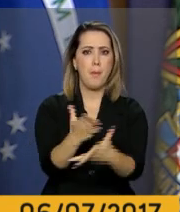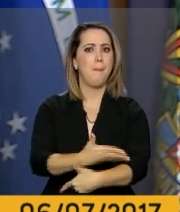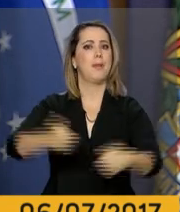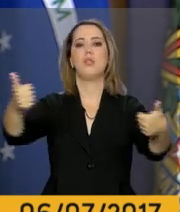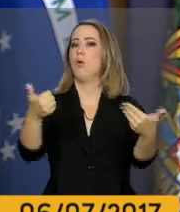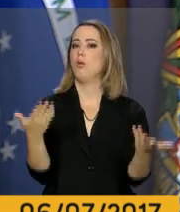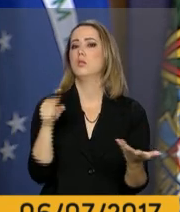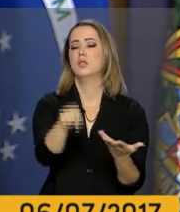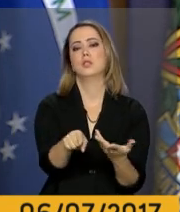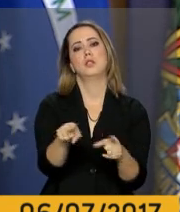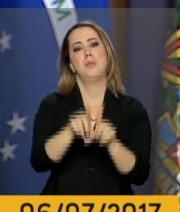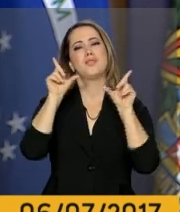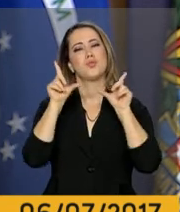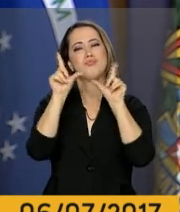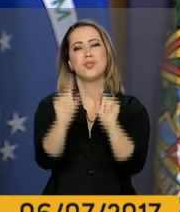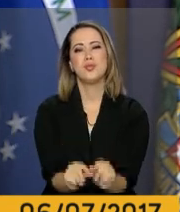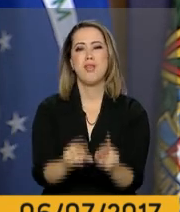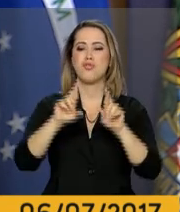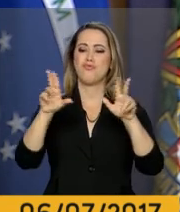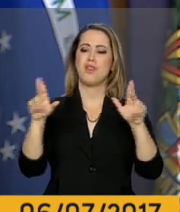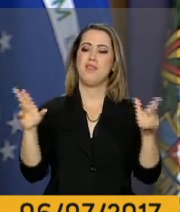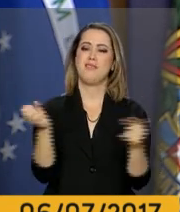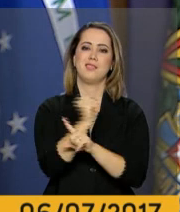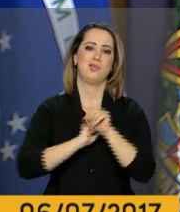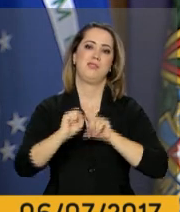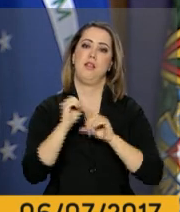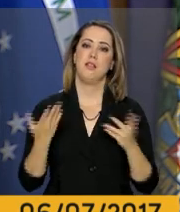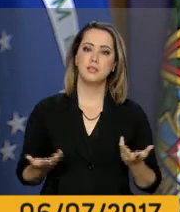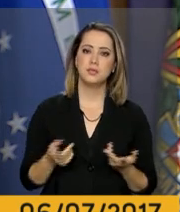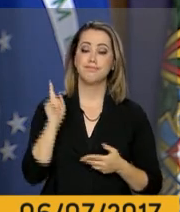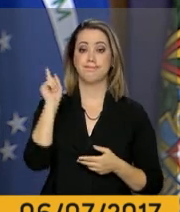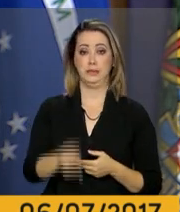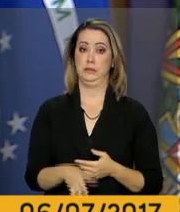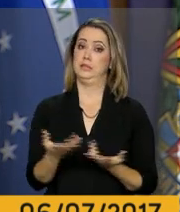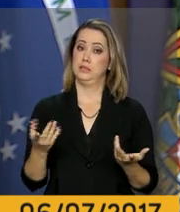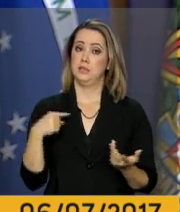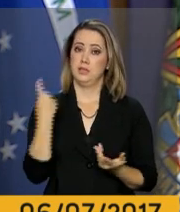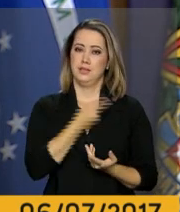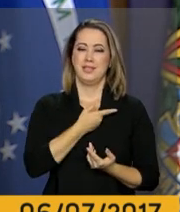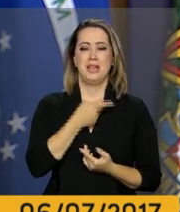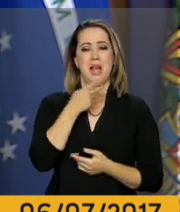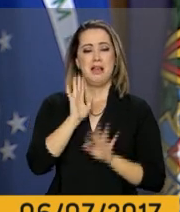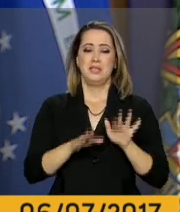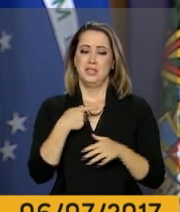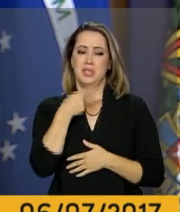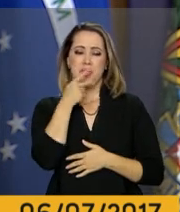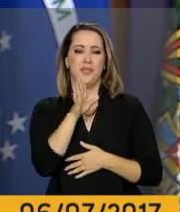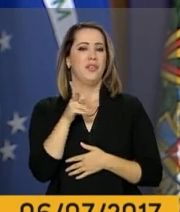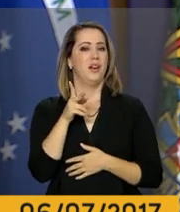para reduzir as desigualdades interessantes vez enquanto viu partida eu falo uma sobriedade smas